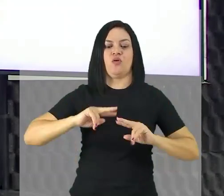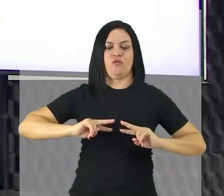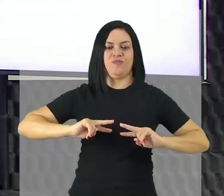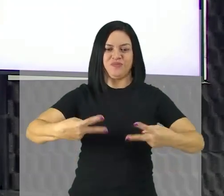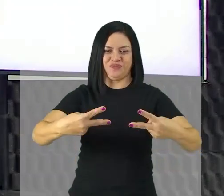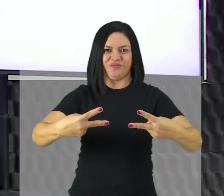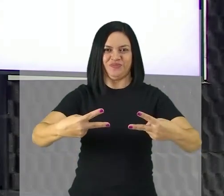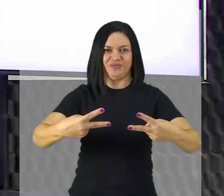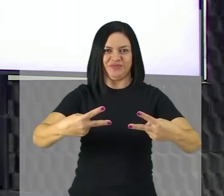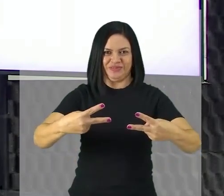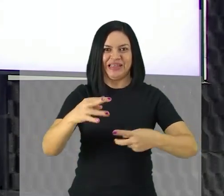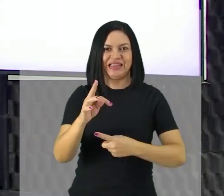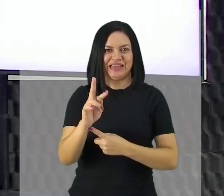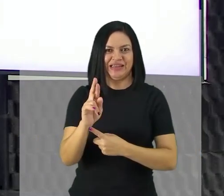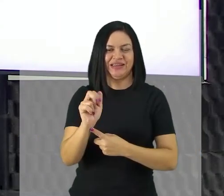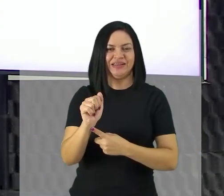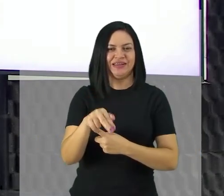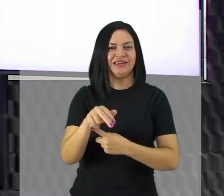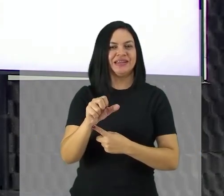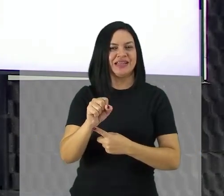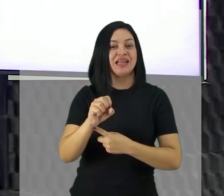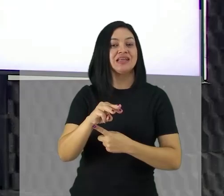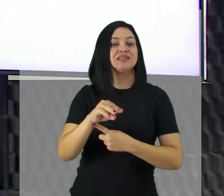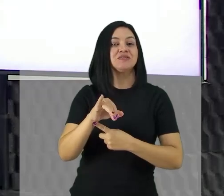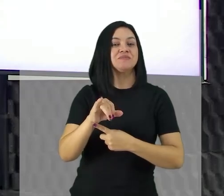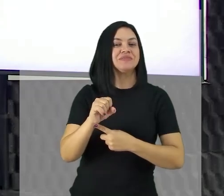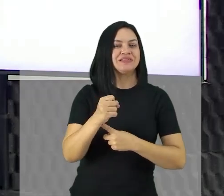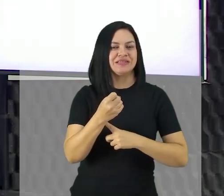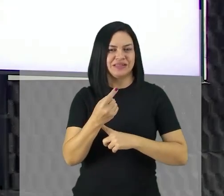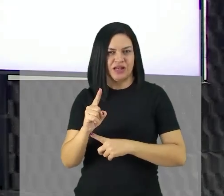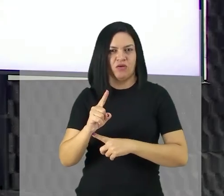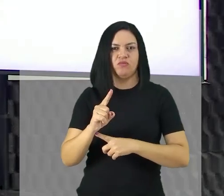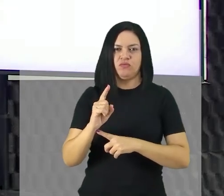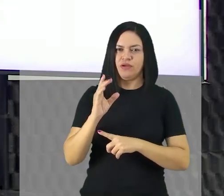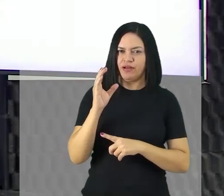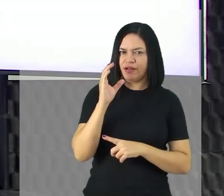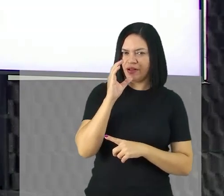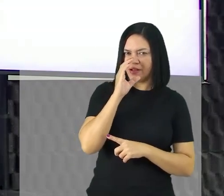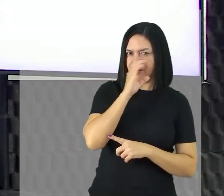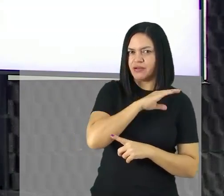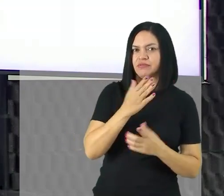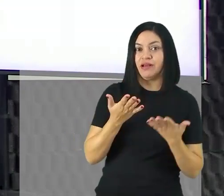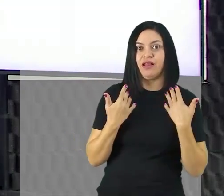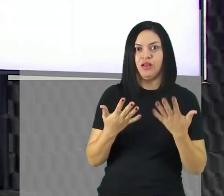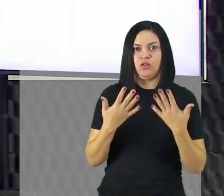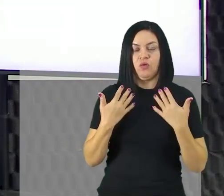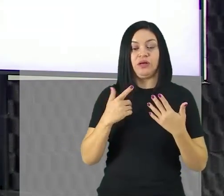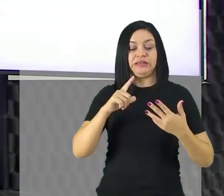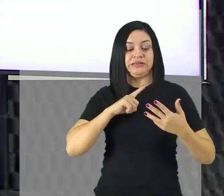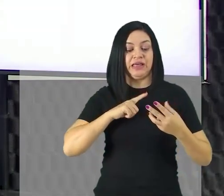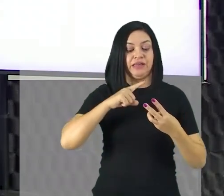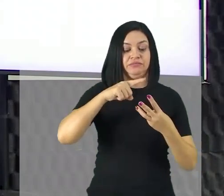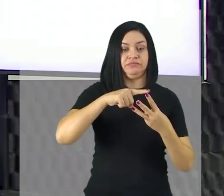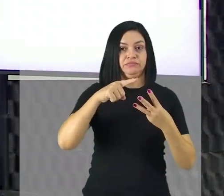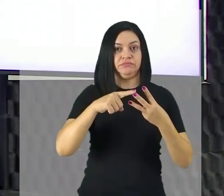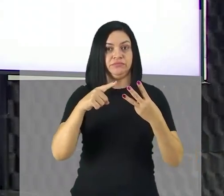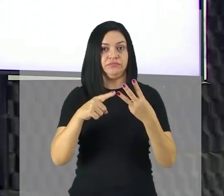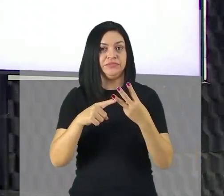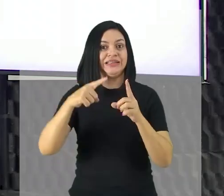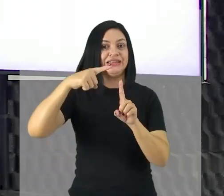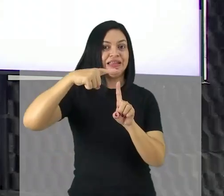lembrar vocês, questão número 20, que tem 3 tipos de transmissão de